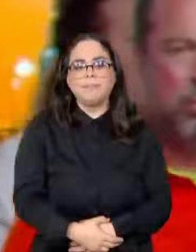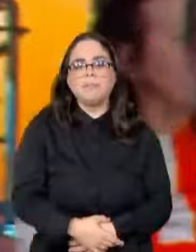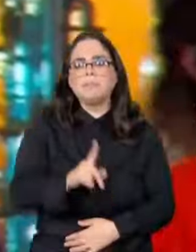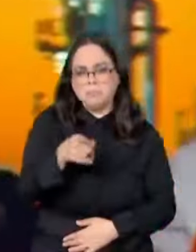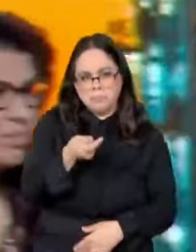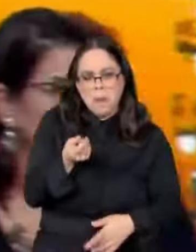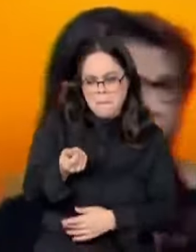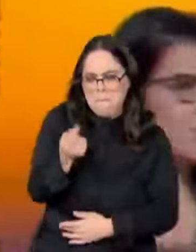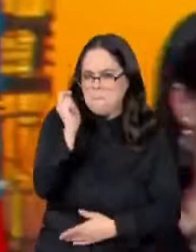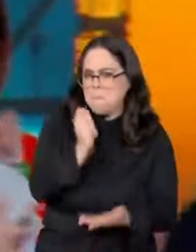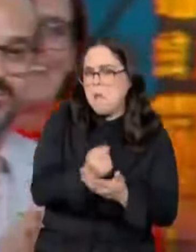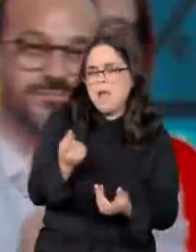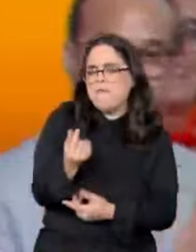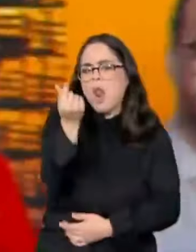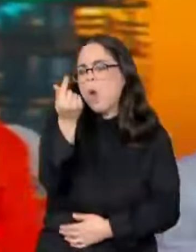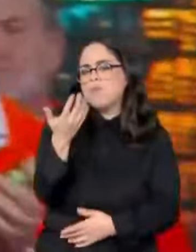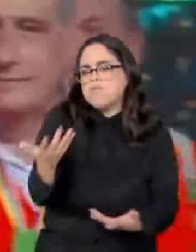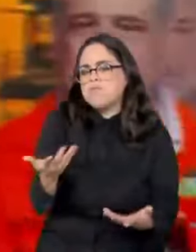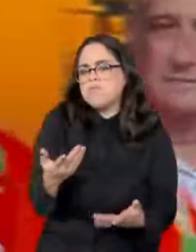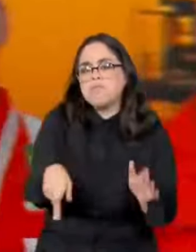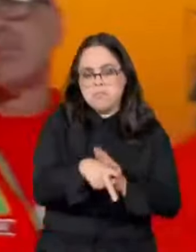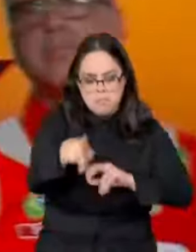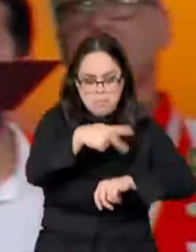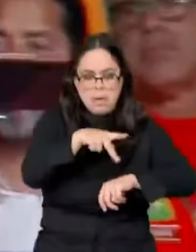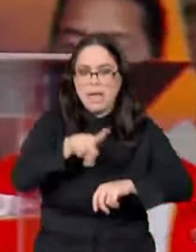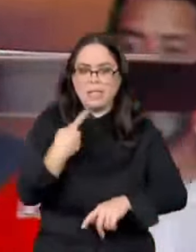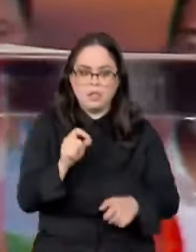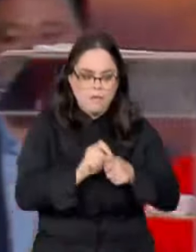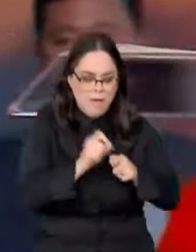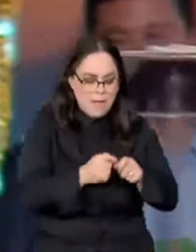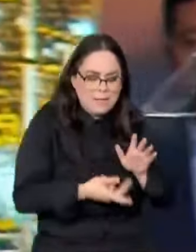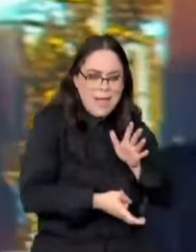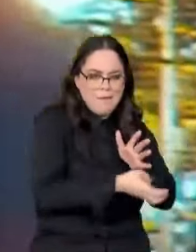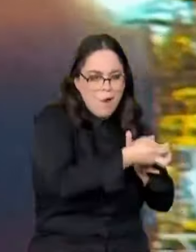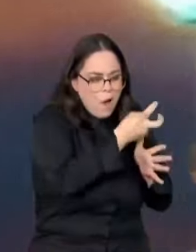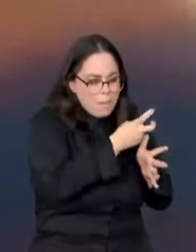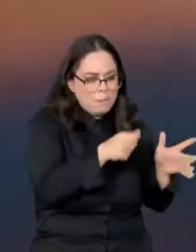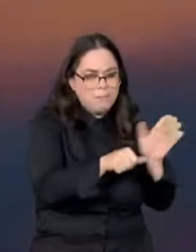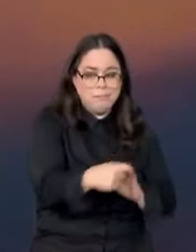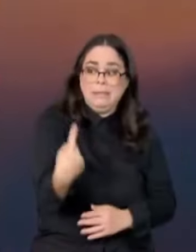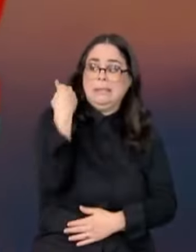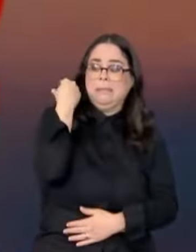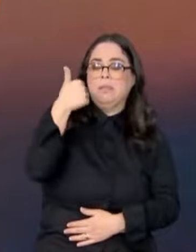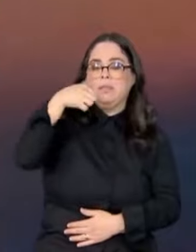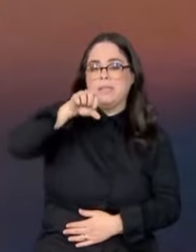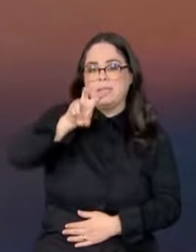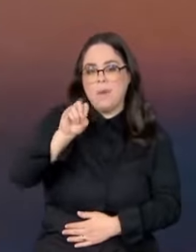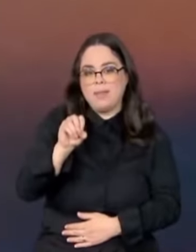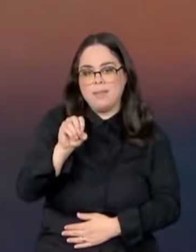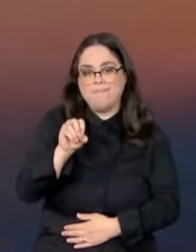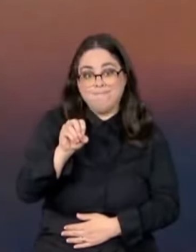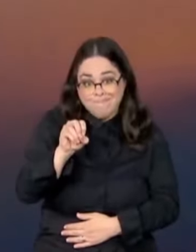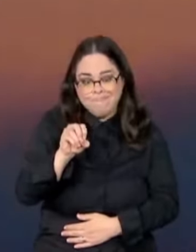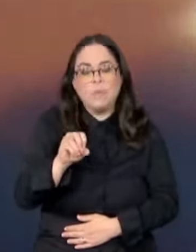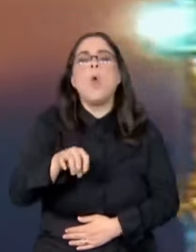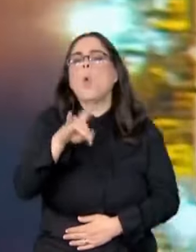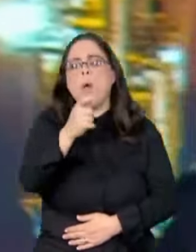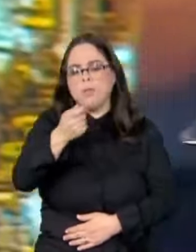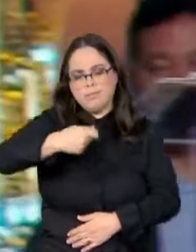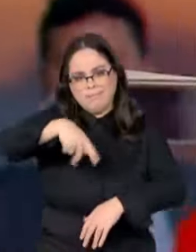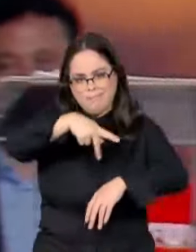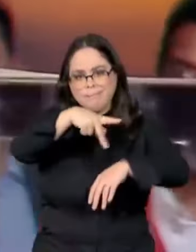Quanto custou a esse país a gente não ter feito reforma agrária na década de 50? Quanto custou a esse